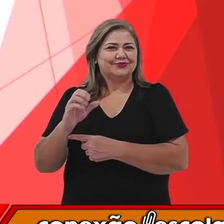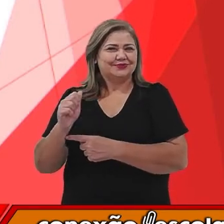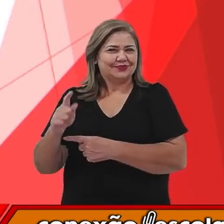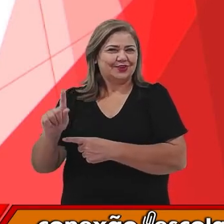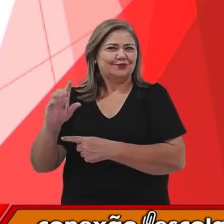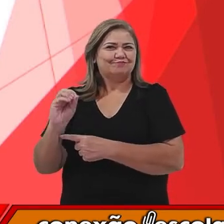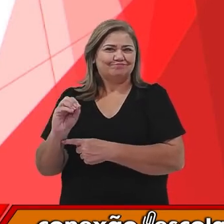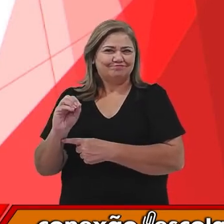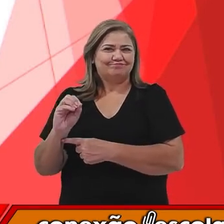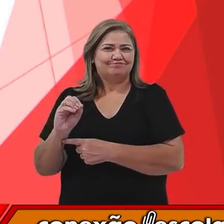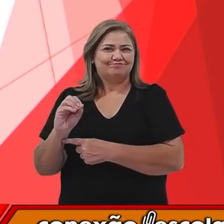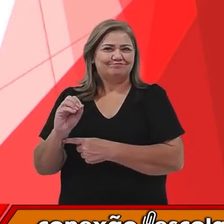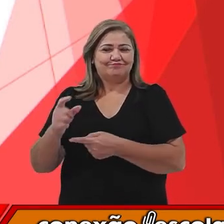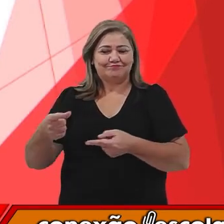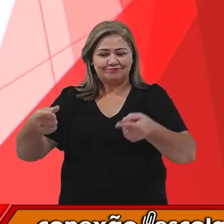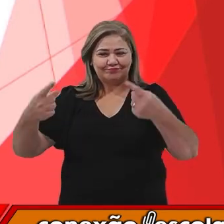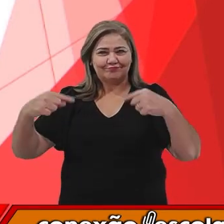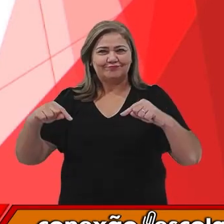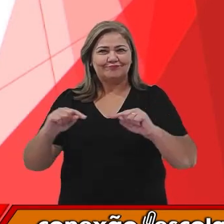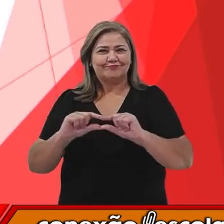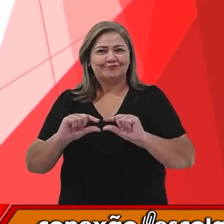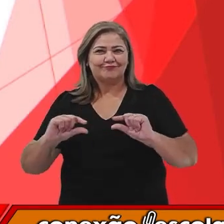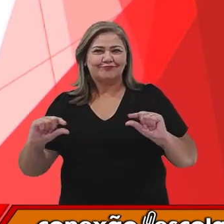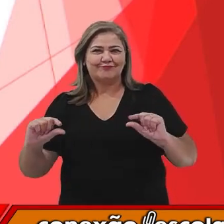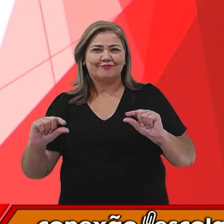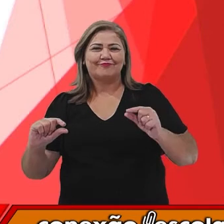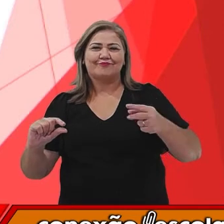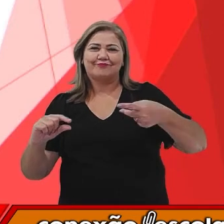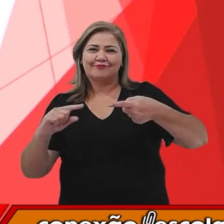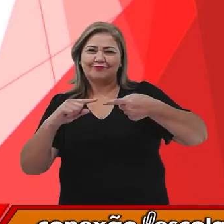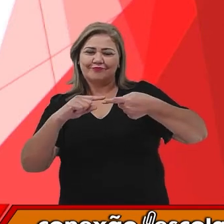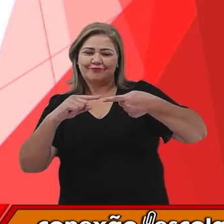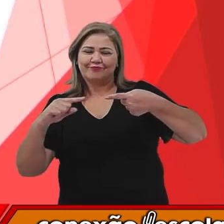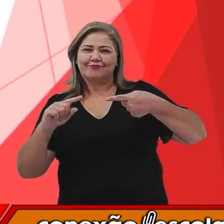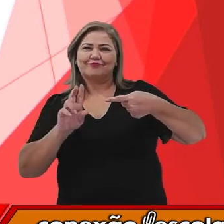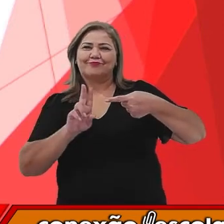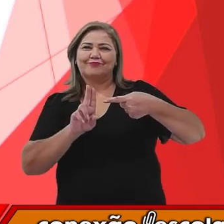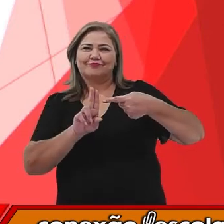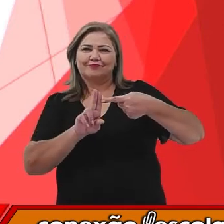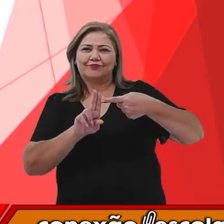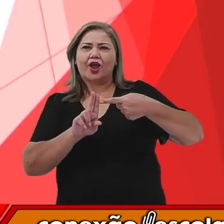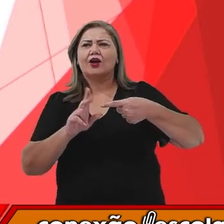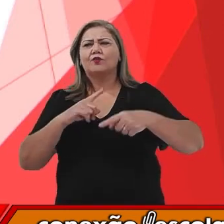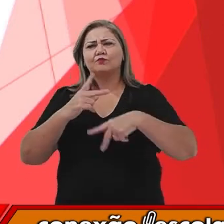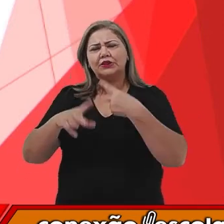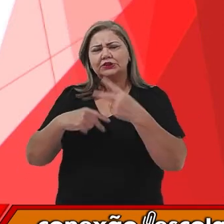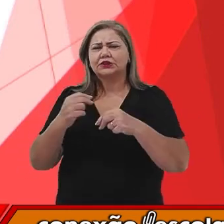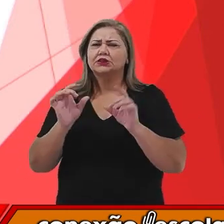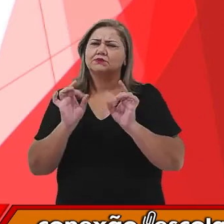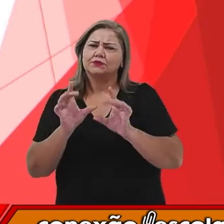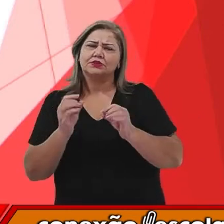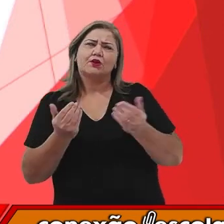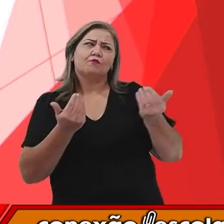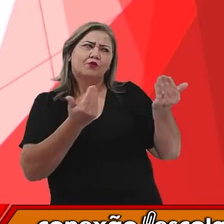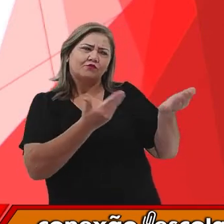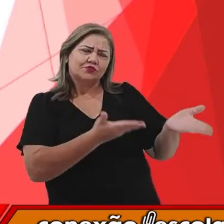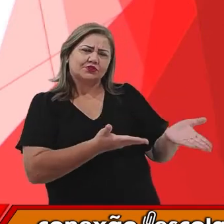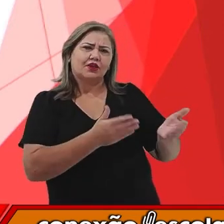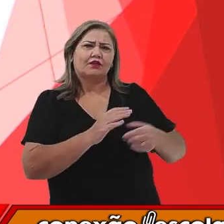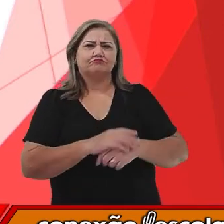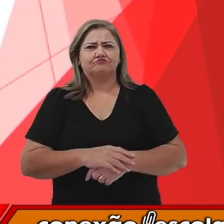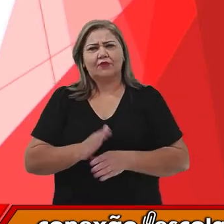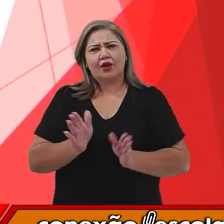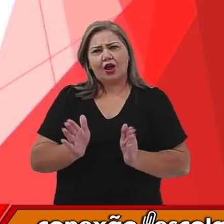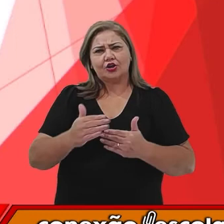fala, que na outra linha é iniciada por um travessão. Tenho um presente especial para você. Tome